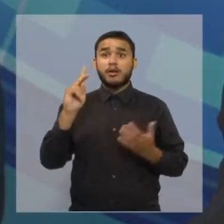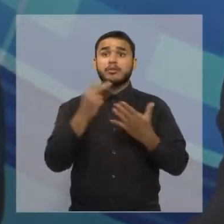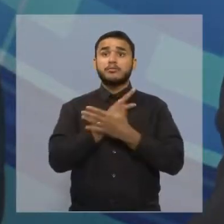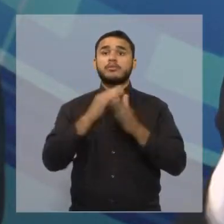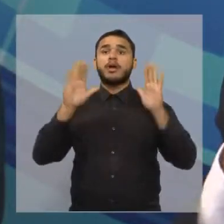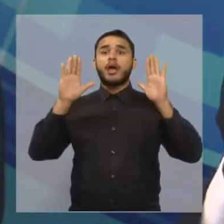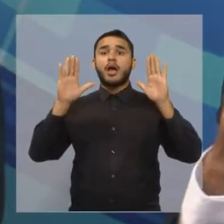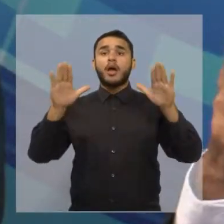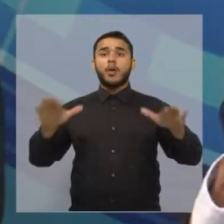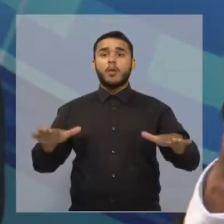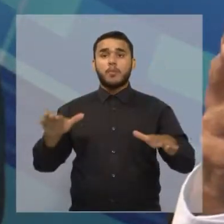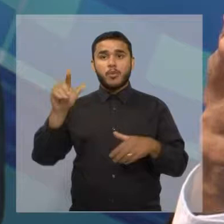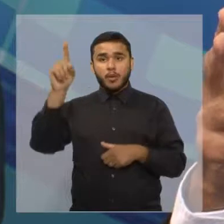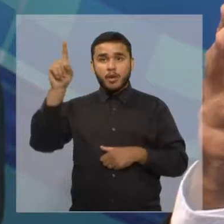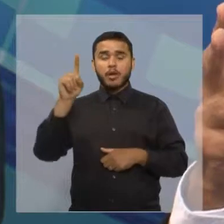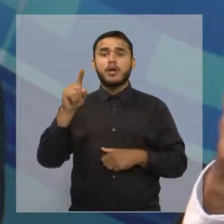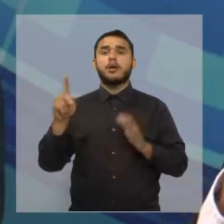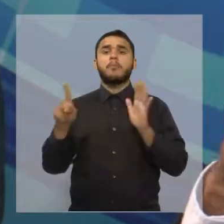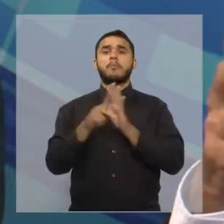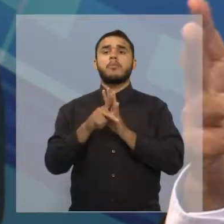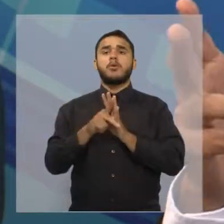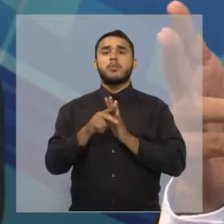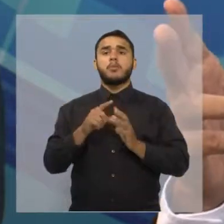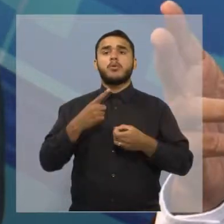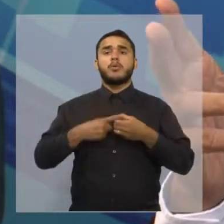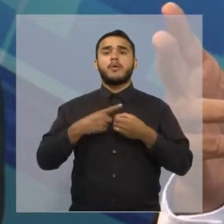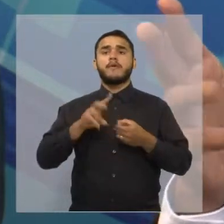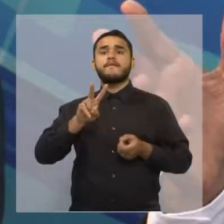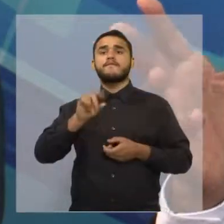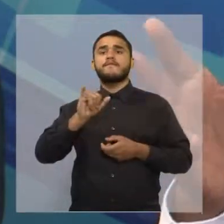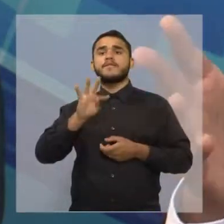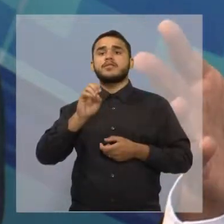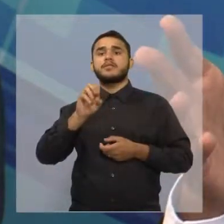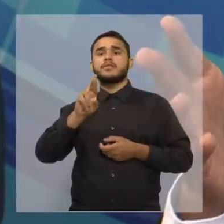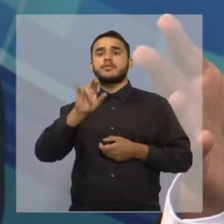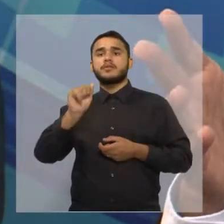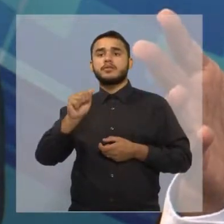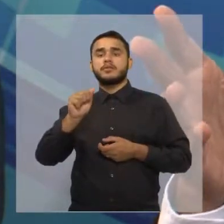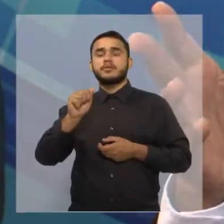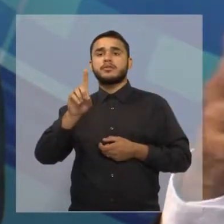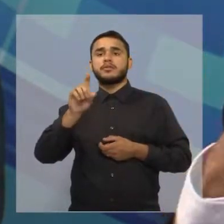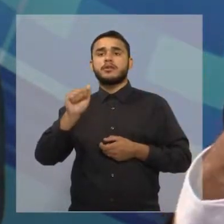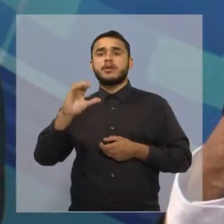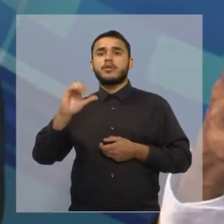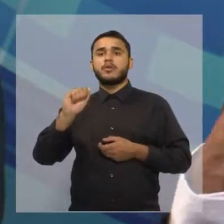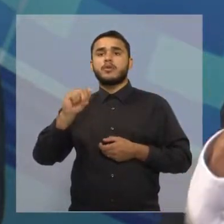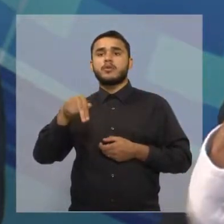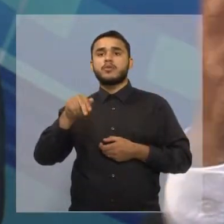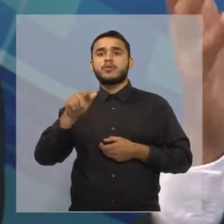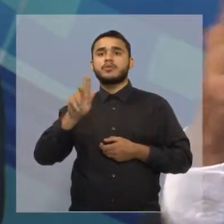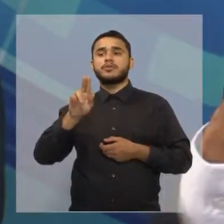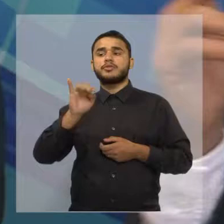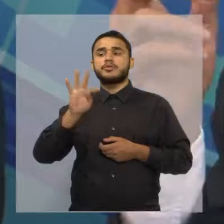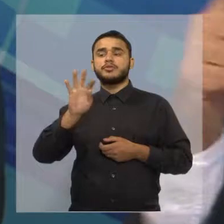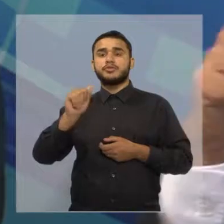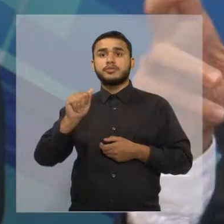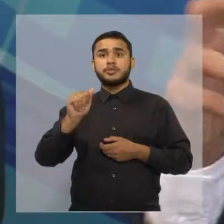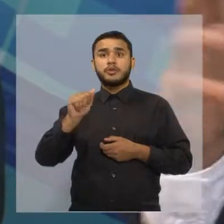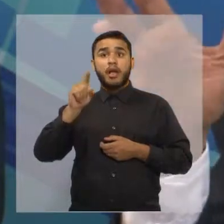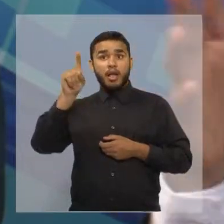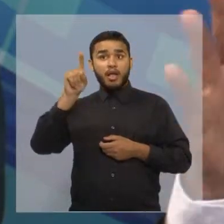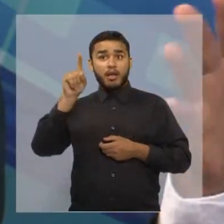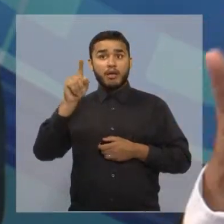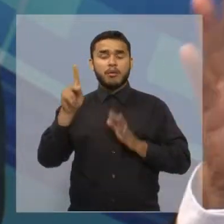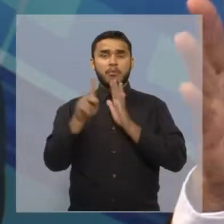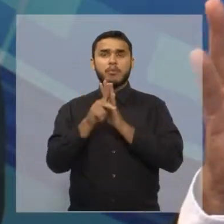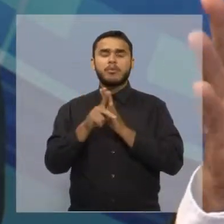e que ali, segundo o governo federal, 73% do dinheiro seria federal. E o governador do estado não tinha, botou uma placa lá como